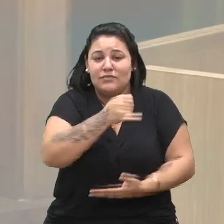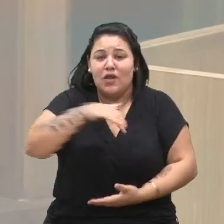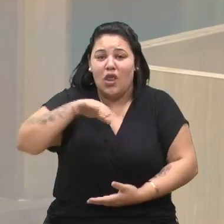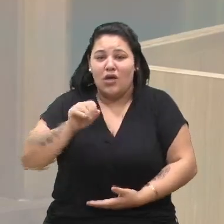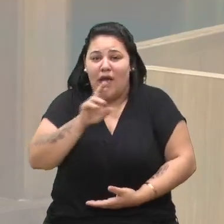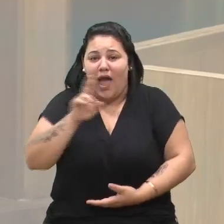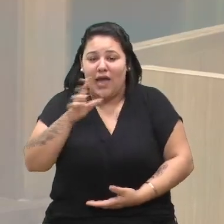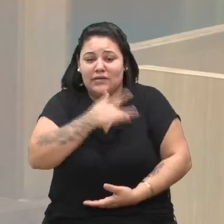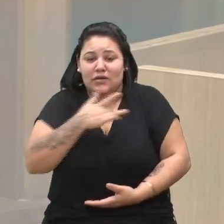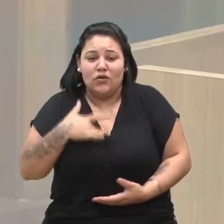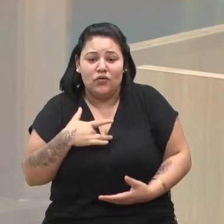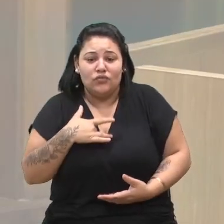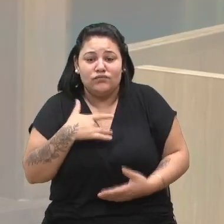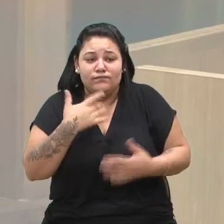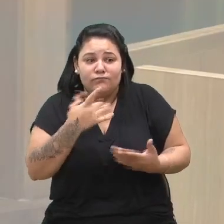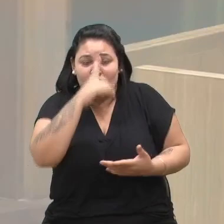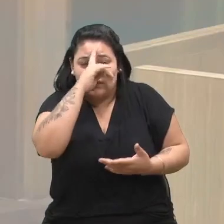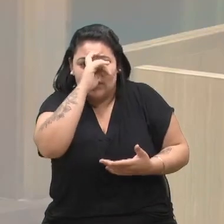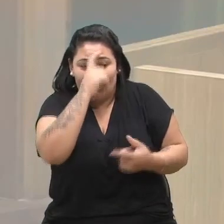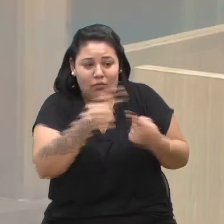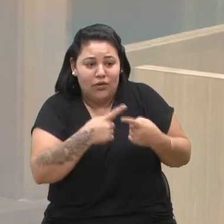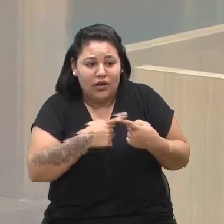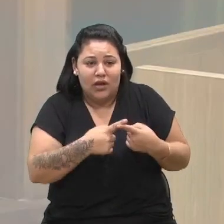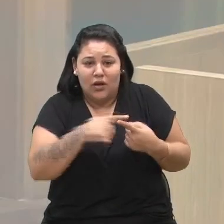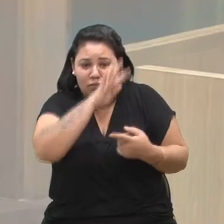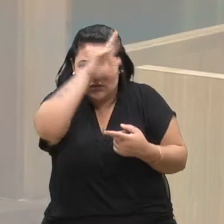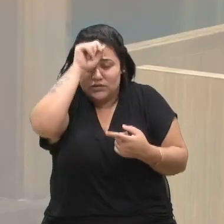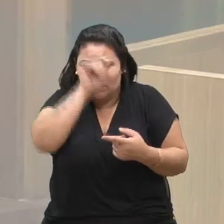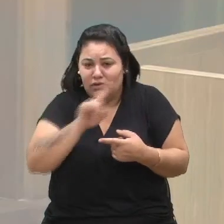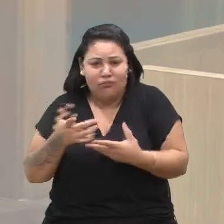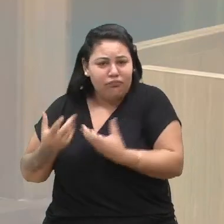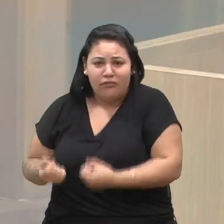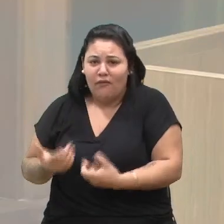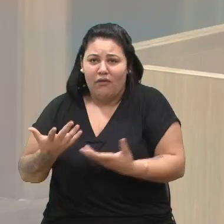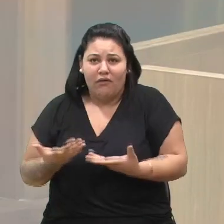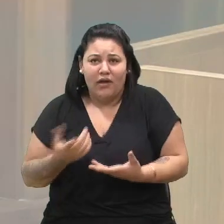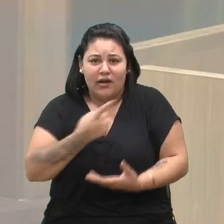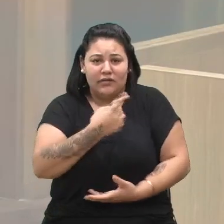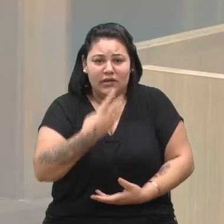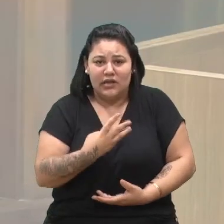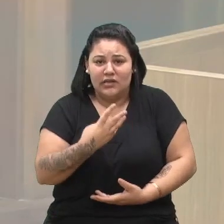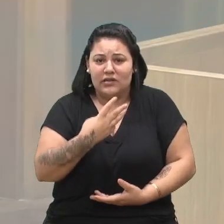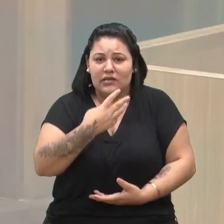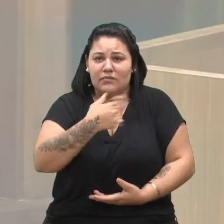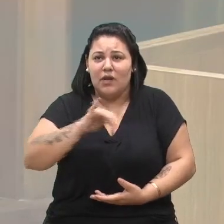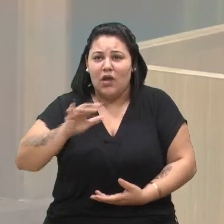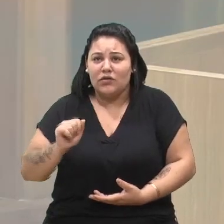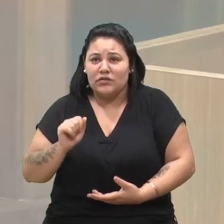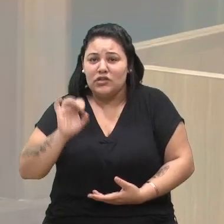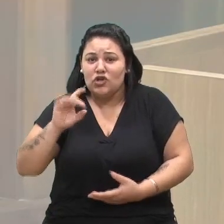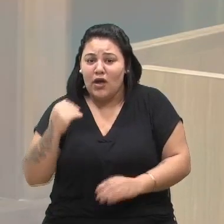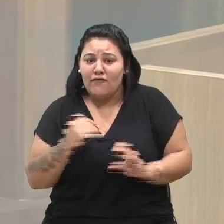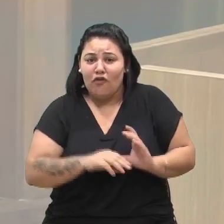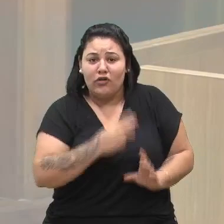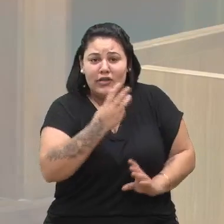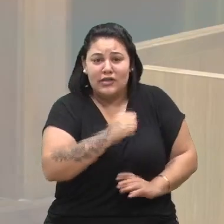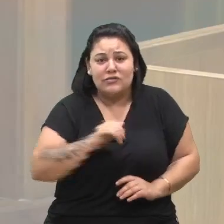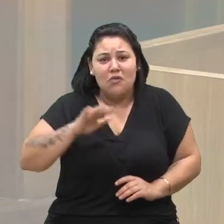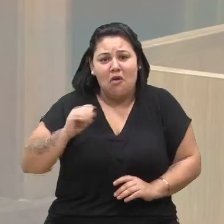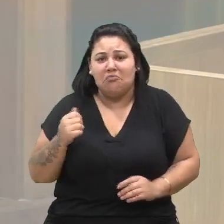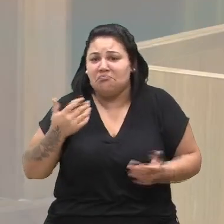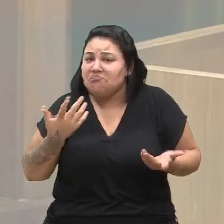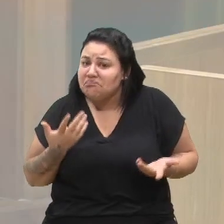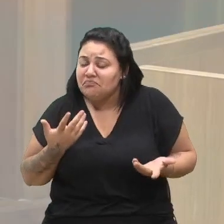que parece que o município se recusou de receber. Eram 13 milhões e só repassou 3 milhões. Então nós